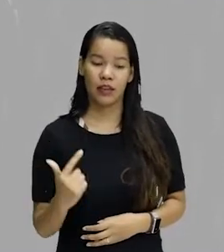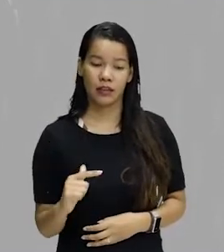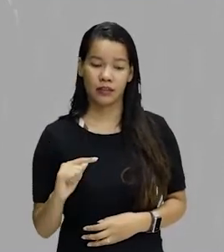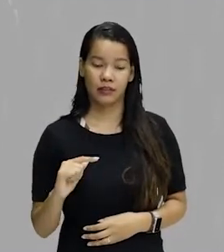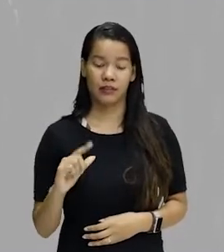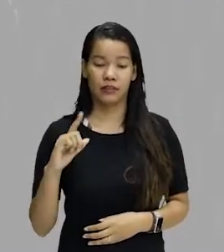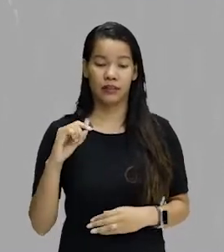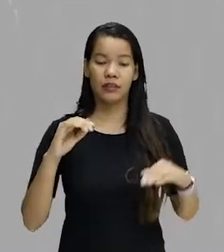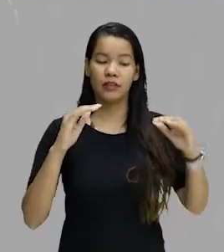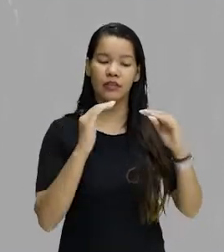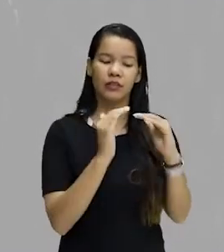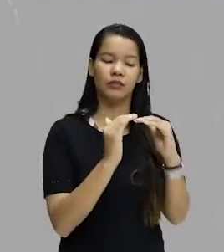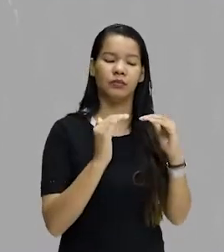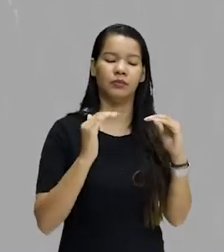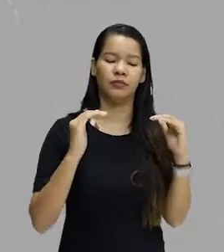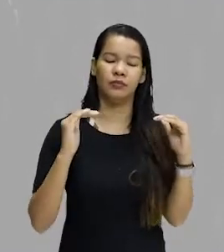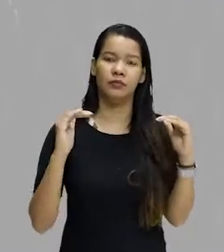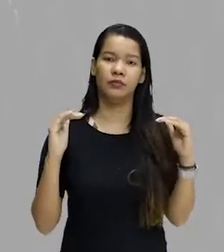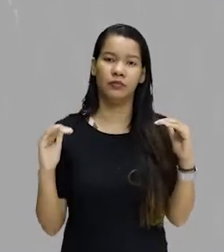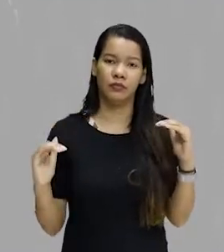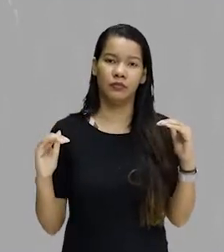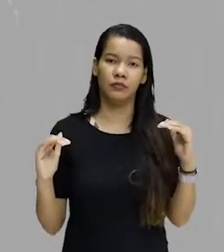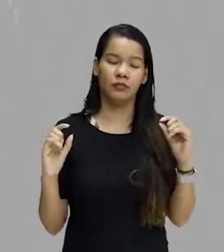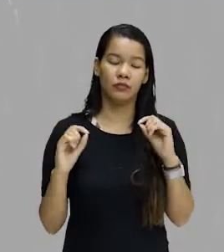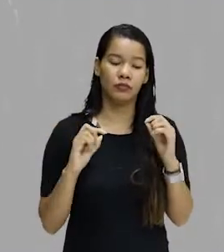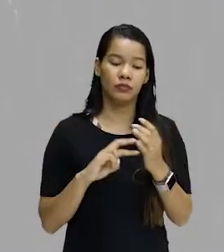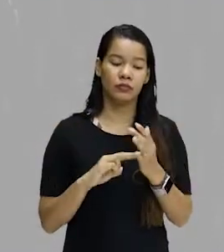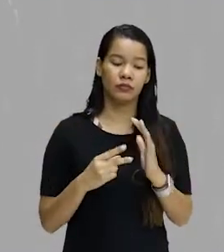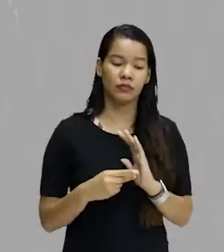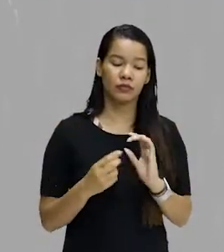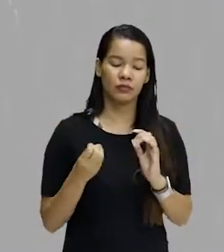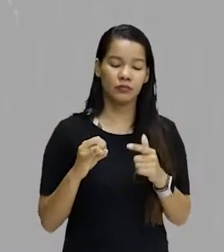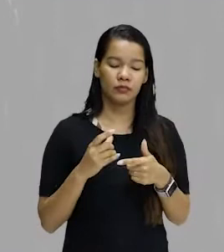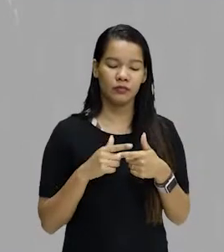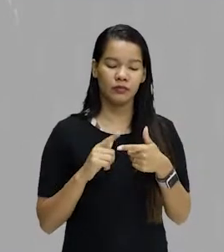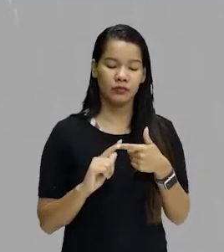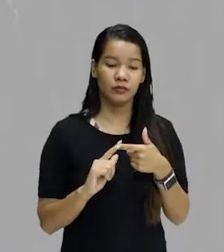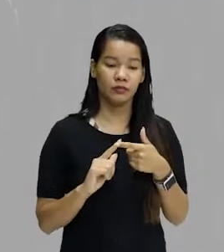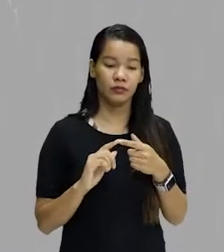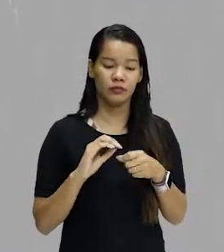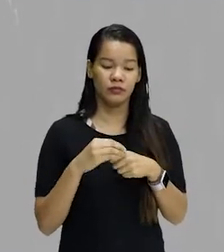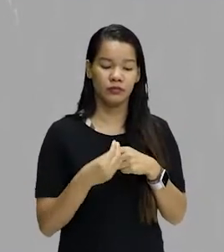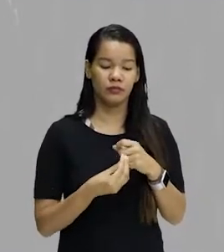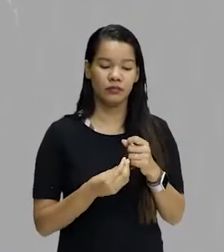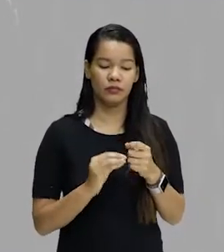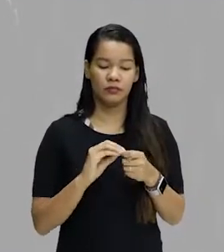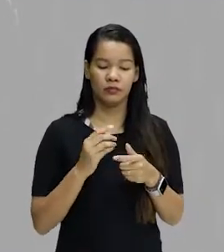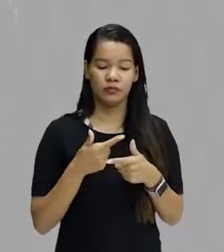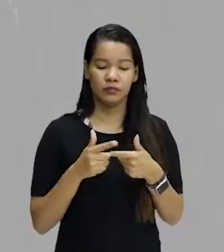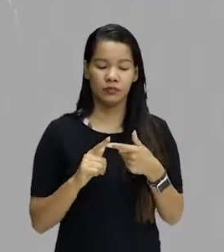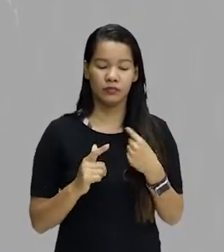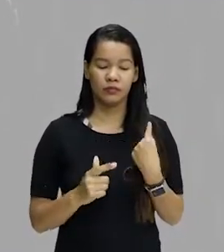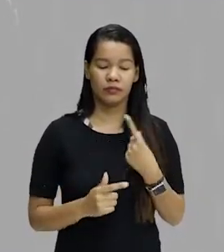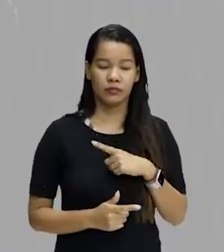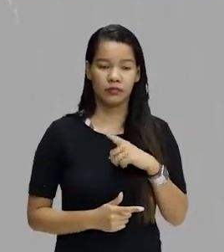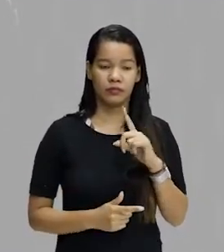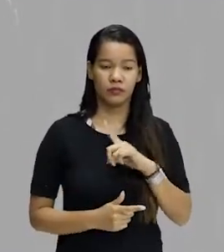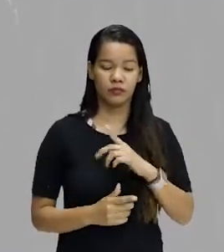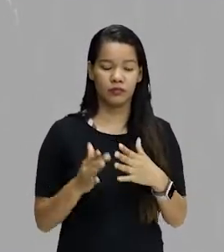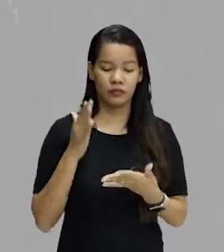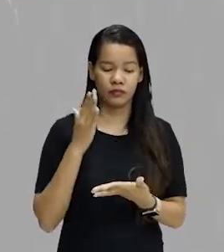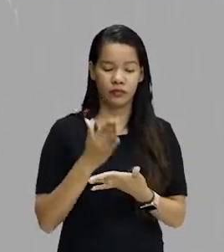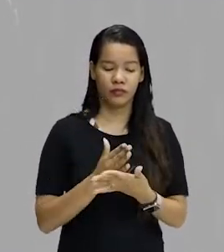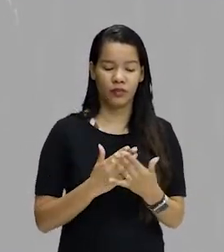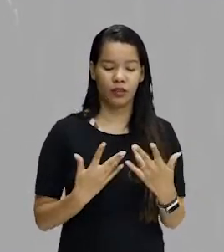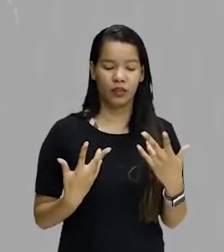composto simétrico, certo? Ou seja, se dividirmos essa molécula em duas partes, vamos ter partes iguais. Agora,